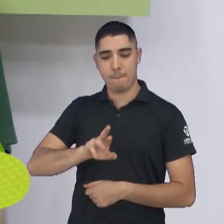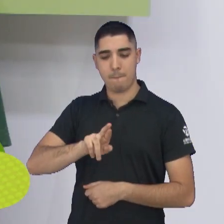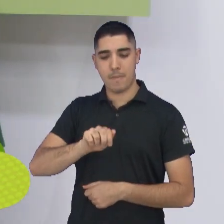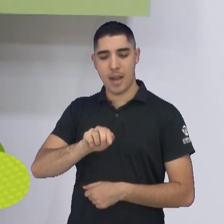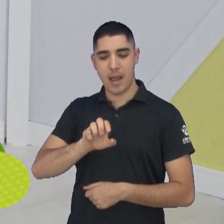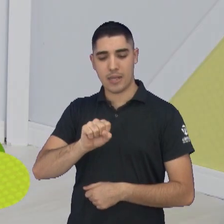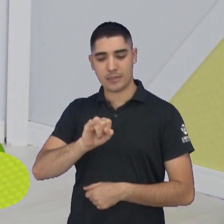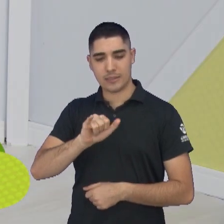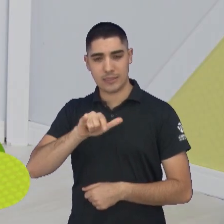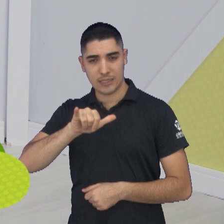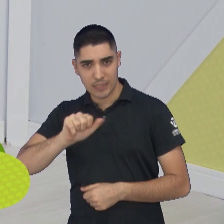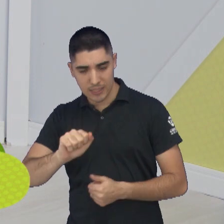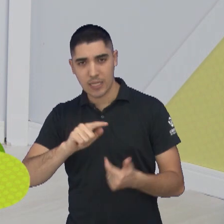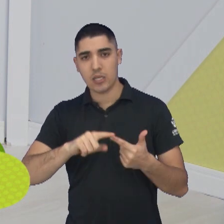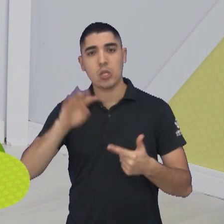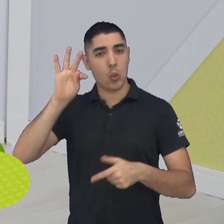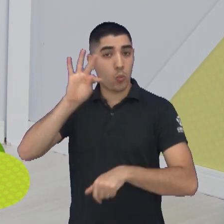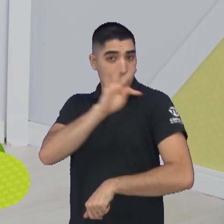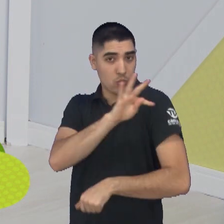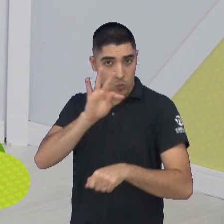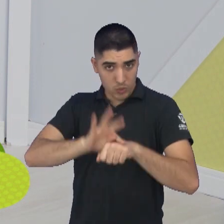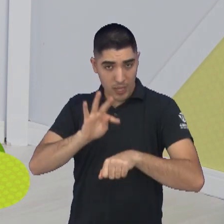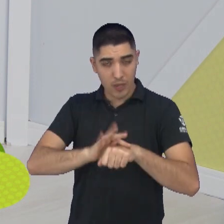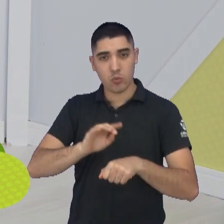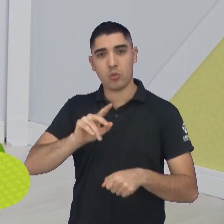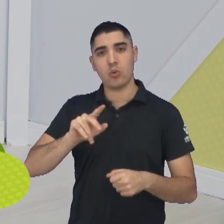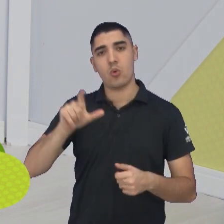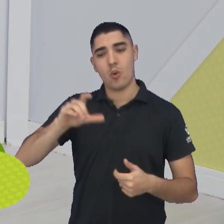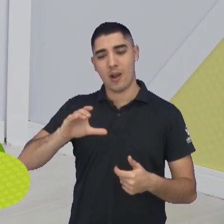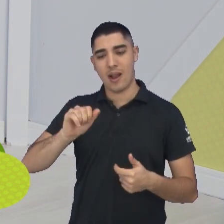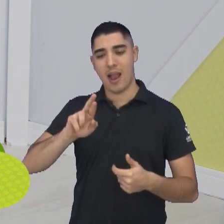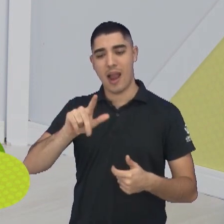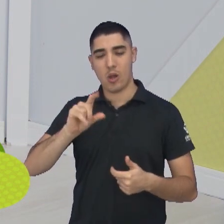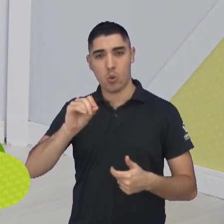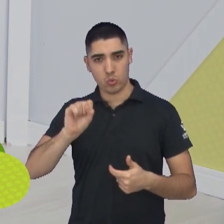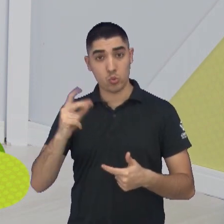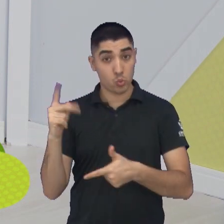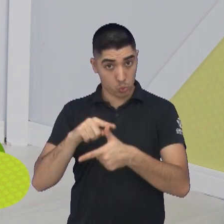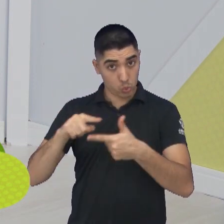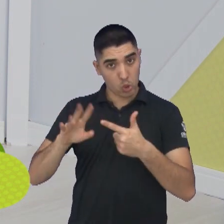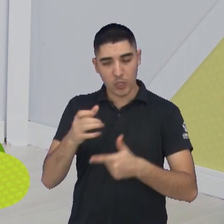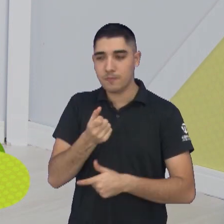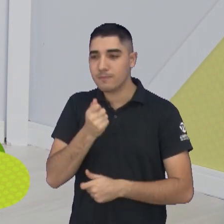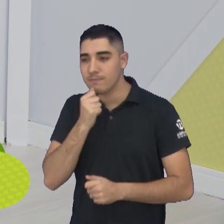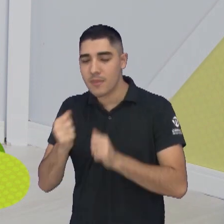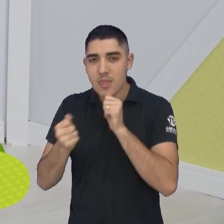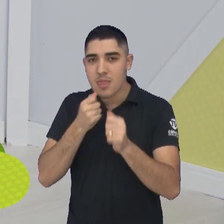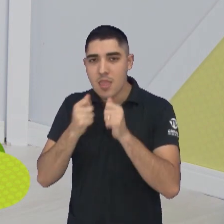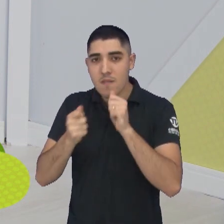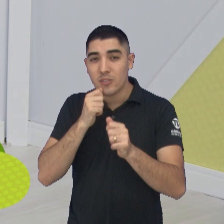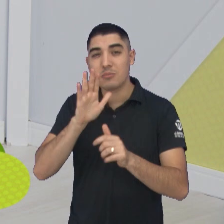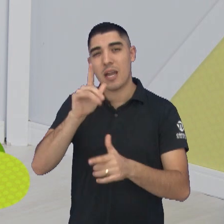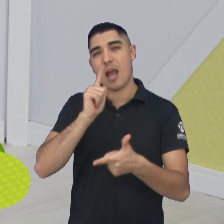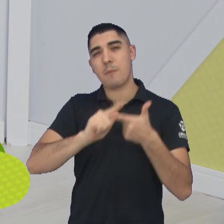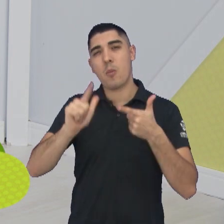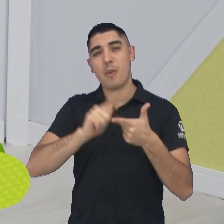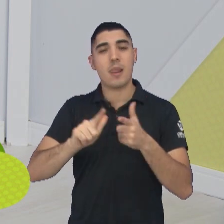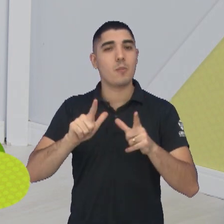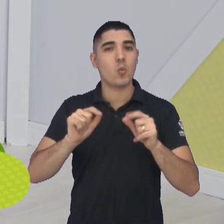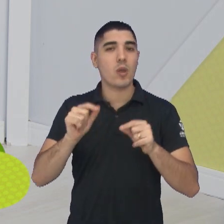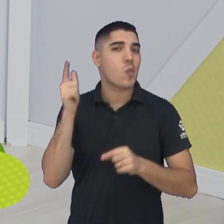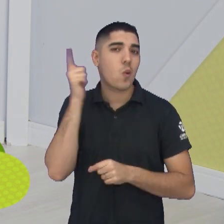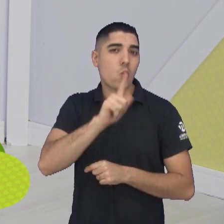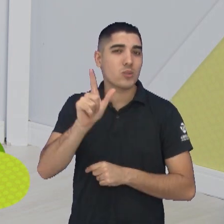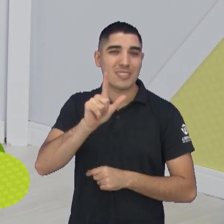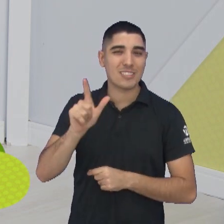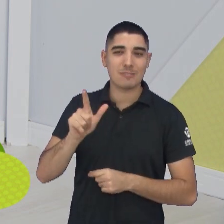Schwanck. Brasília e o técnico Carlos Schwanck falando aí sobre a partida, tivemos um probleminha na parte técnica no final da matéria,